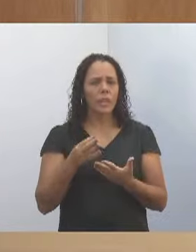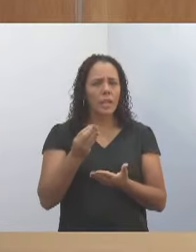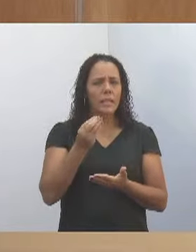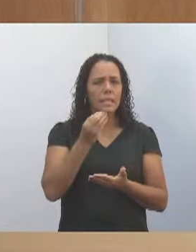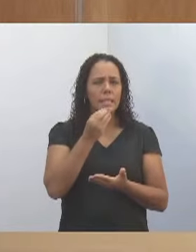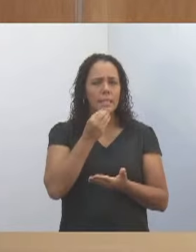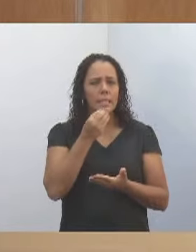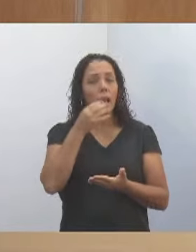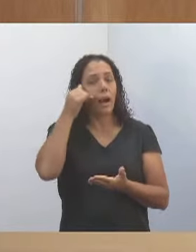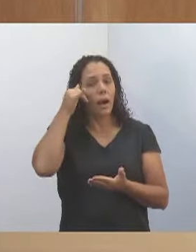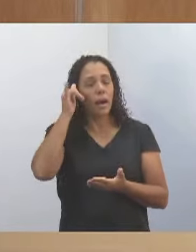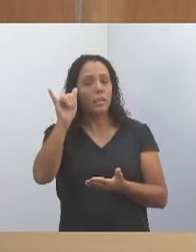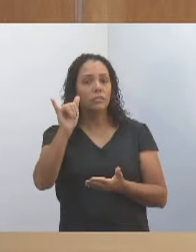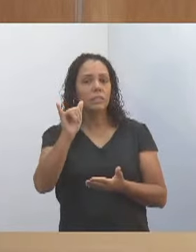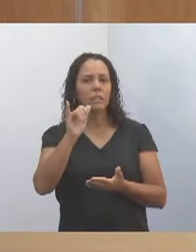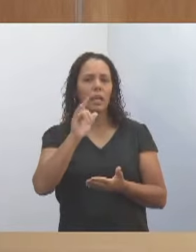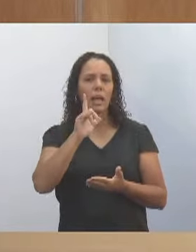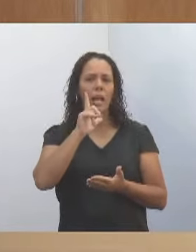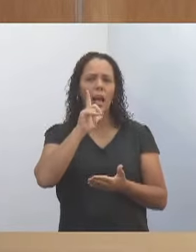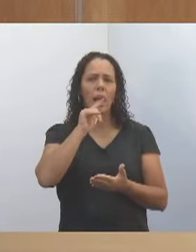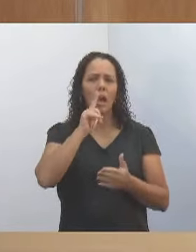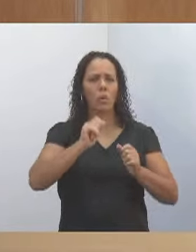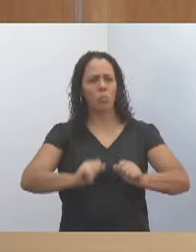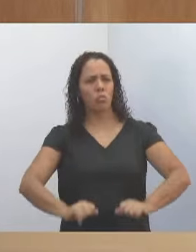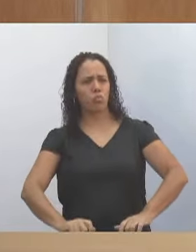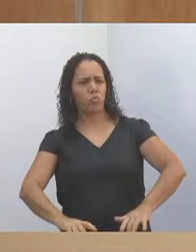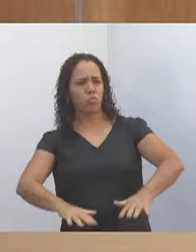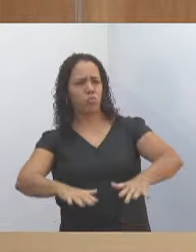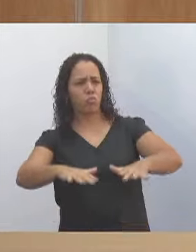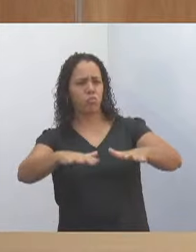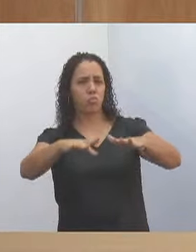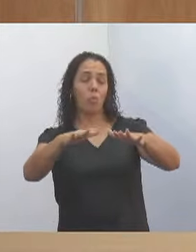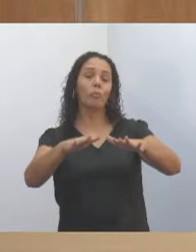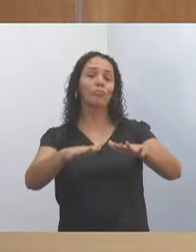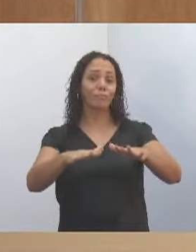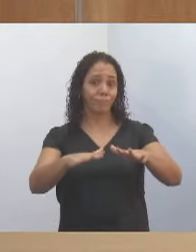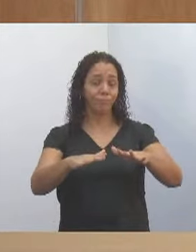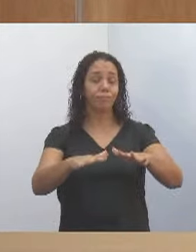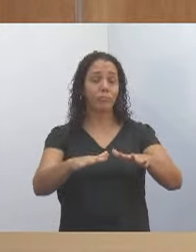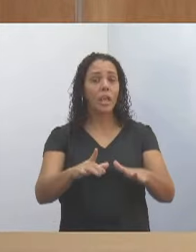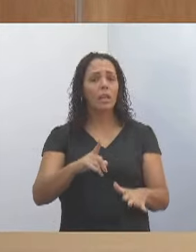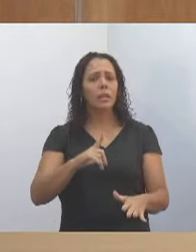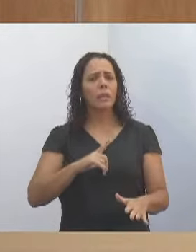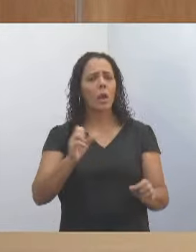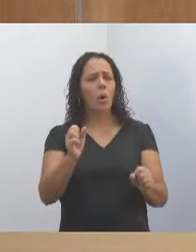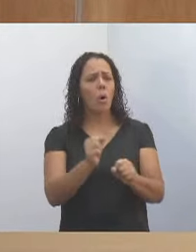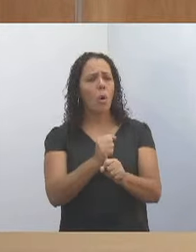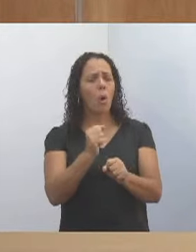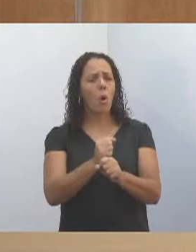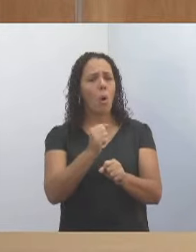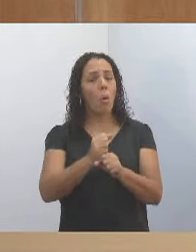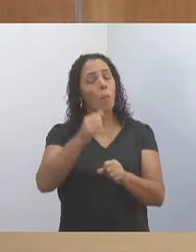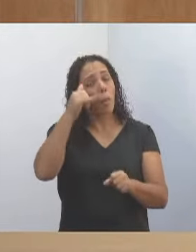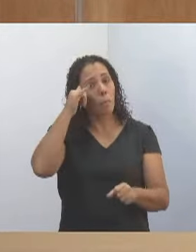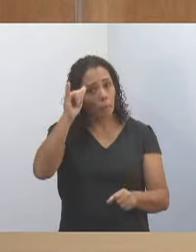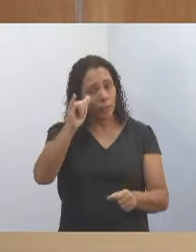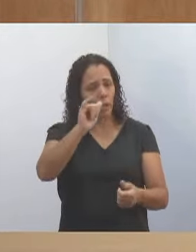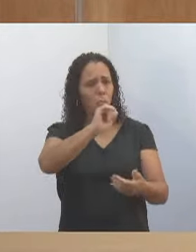se evitar enchentes no nosso município. Nós temos várias obras de combate às